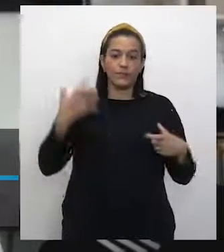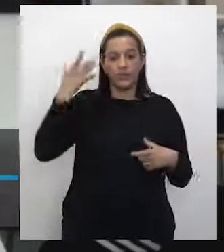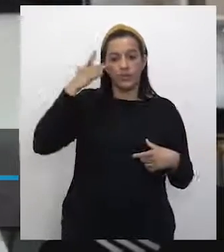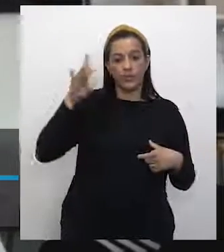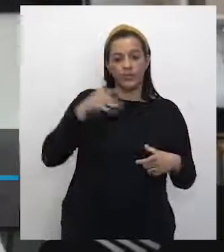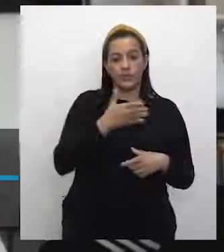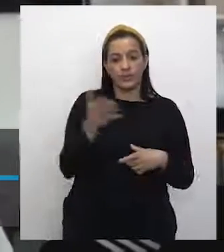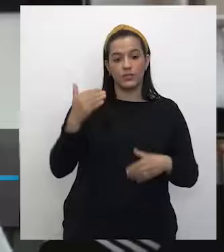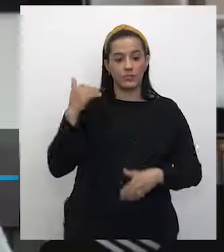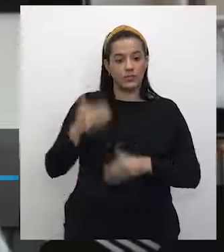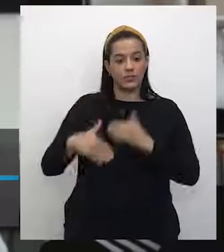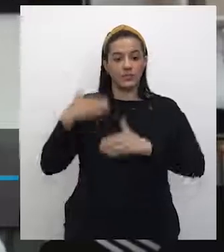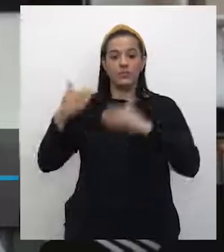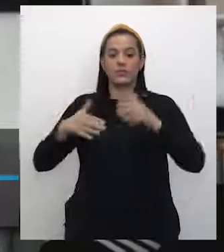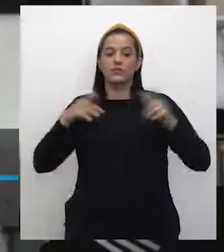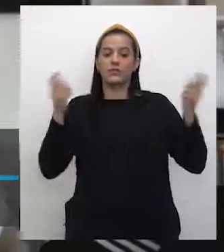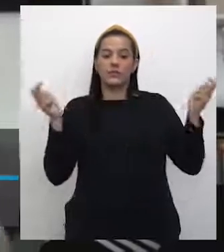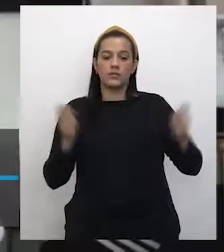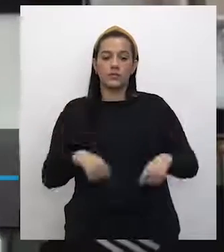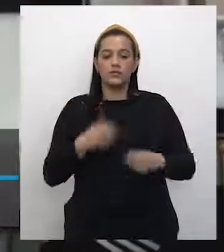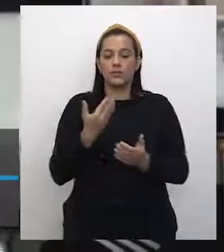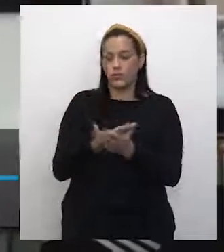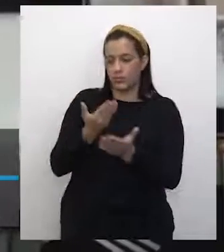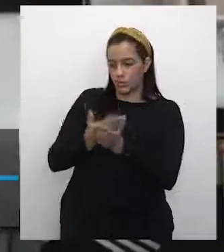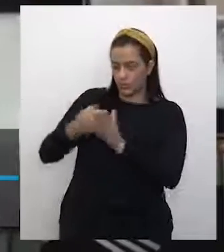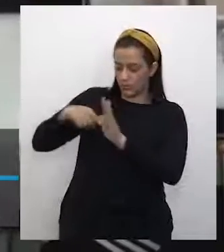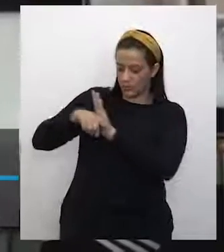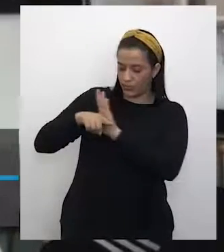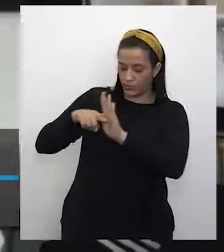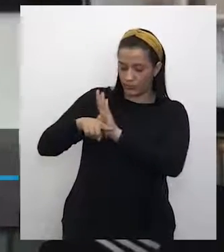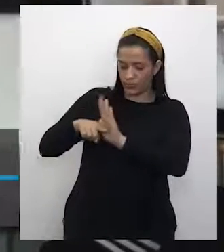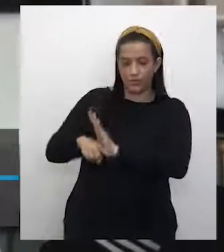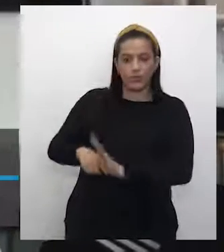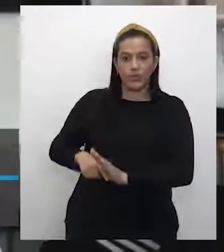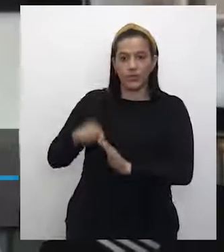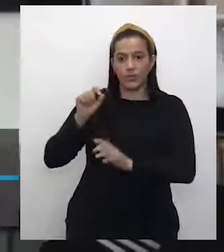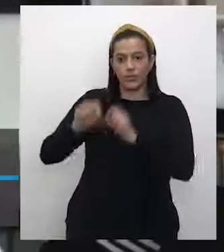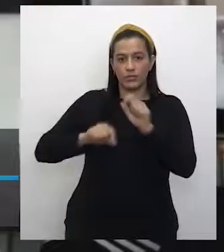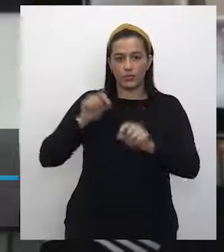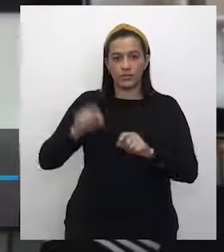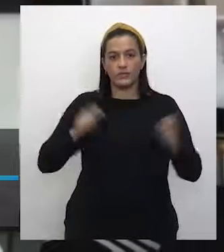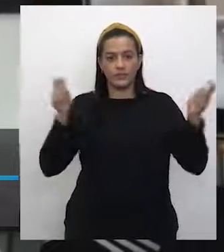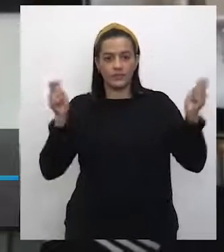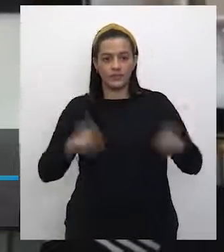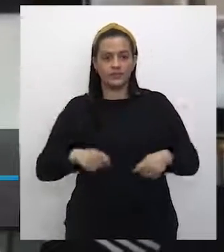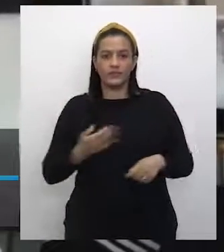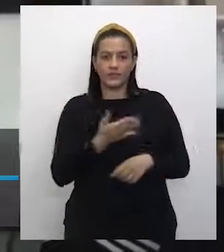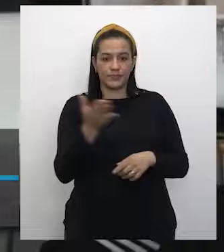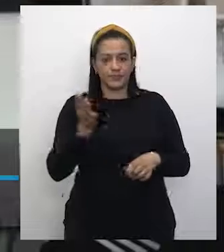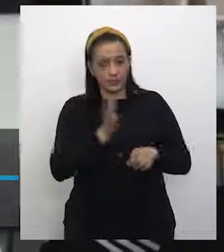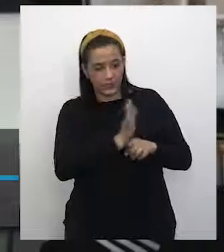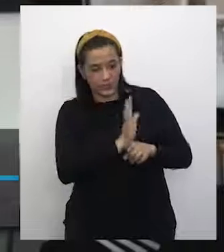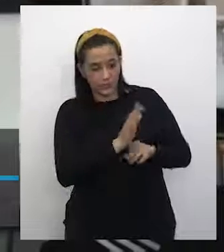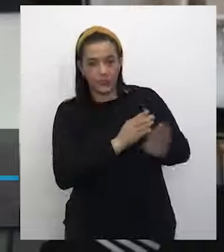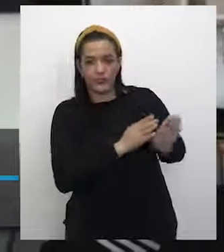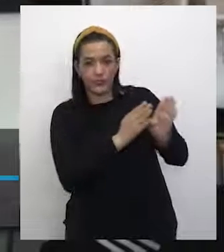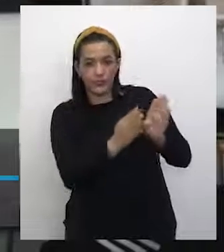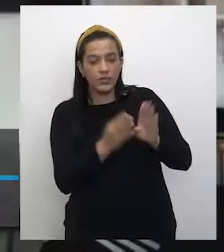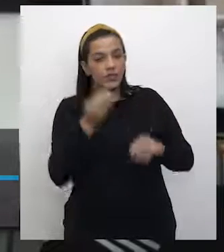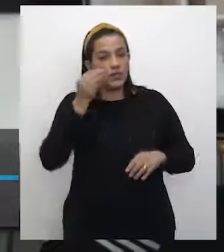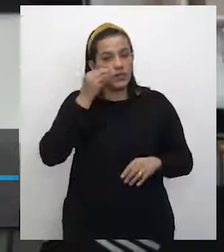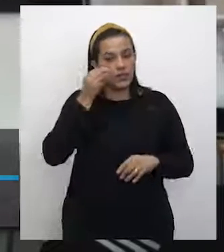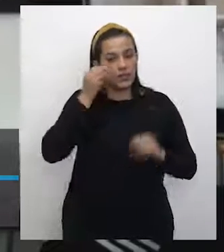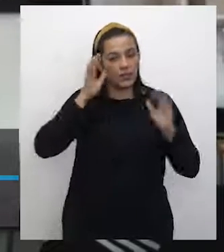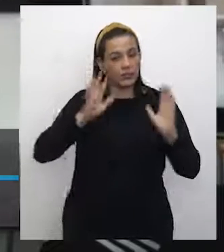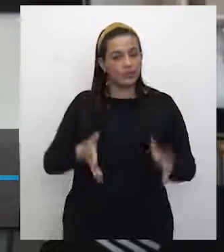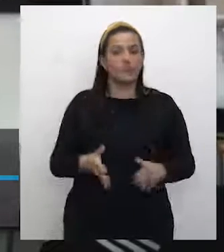viram, mas tem muitos estudiosos, muitas pessoas que você vê até nos vídeos por aí, que já tentaram